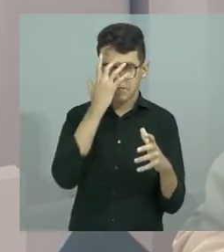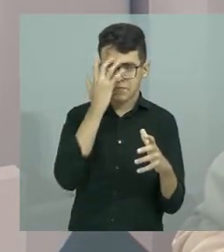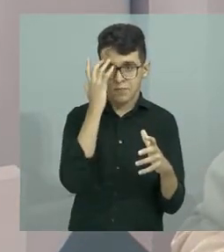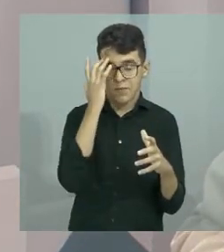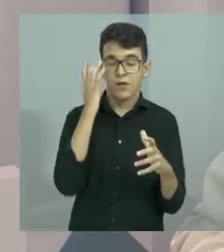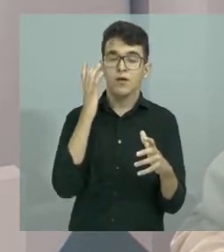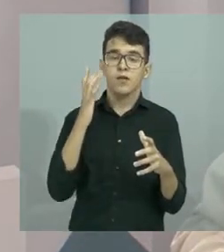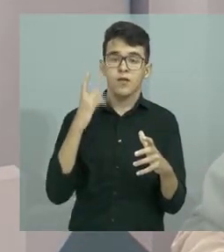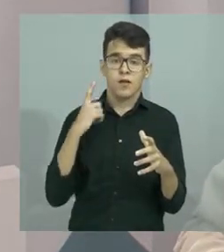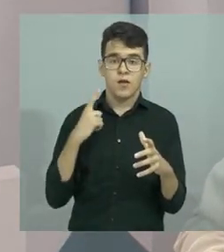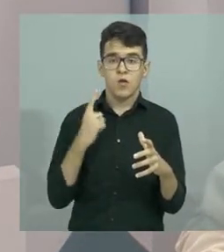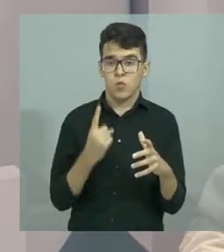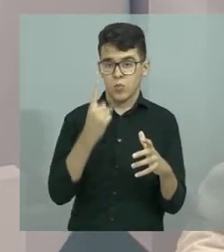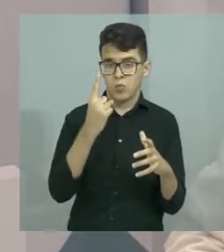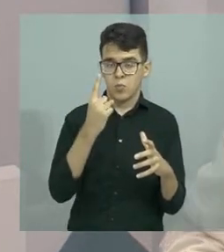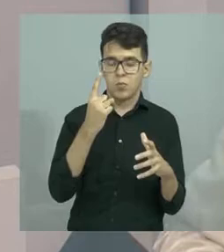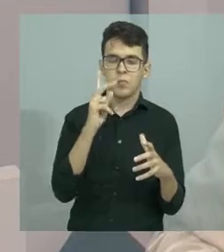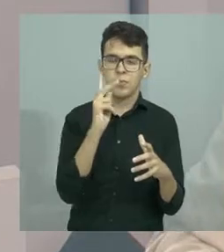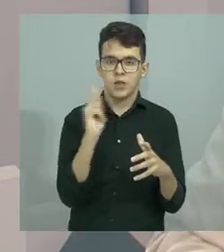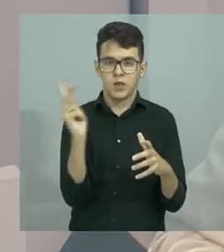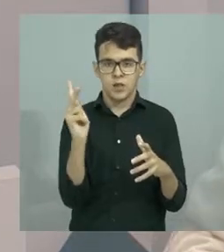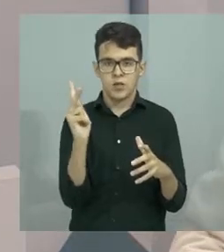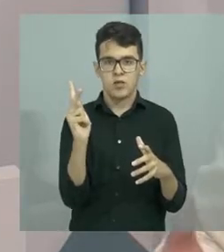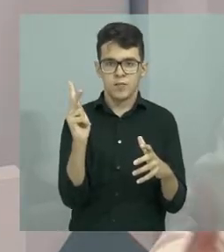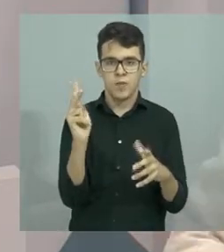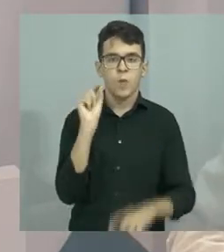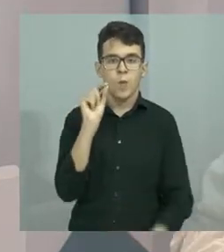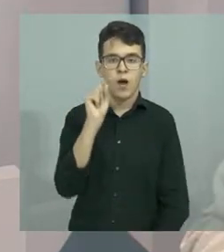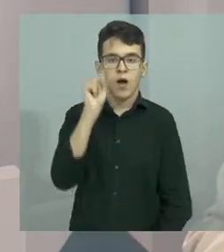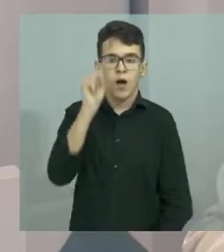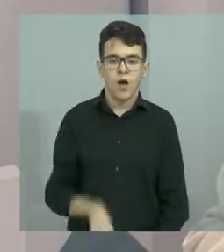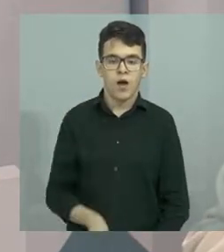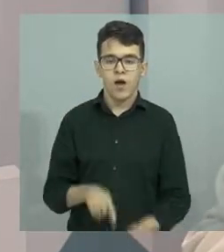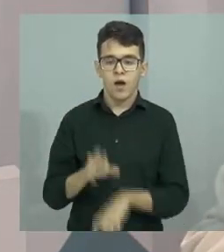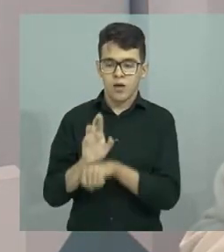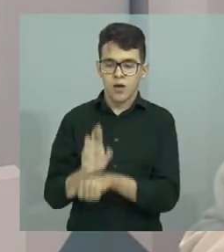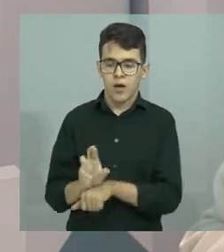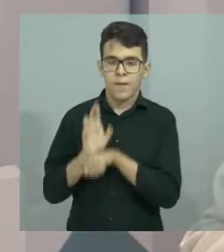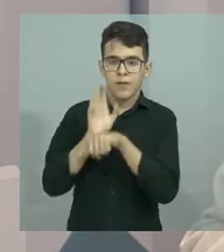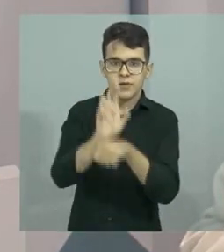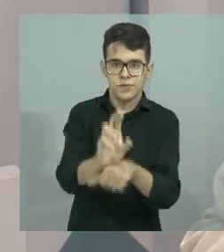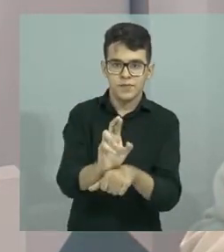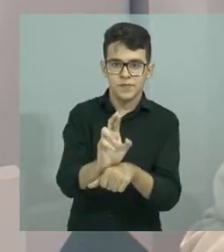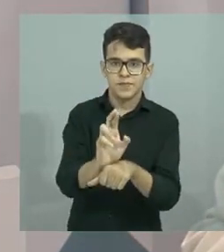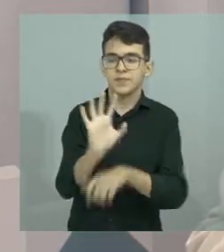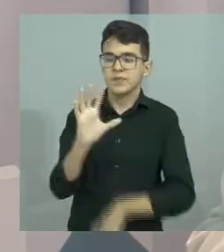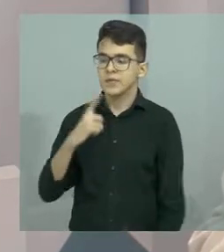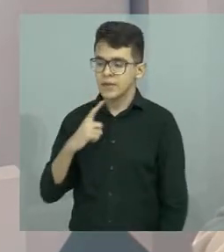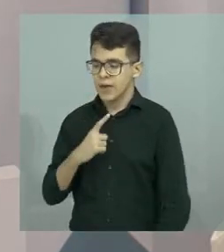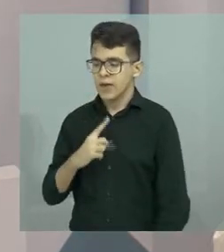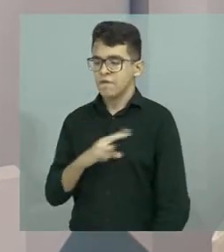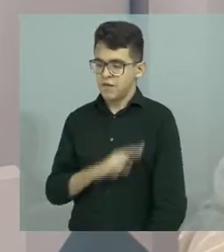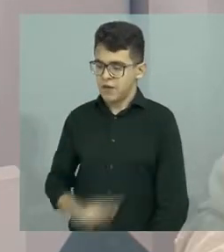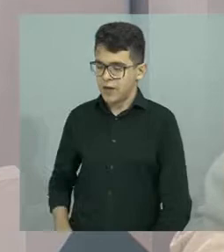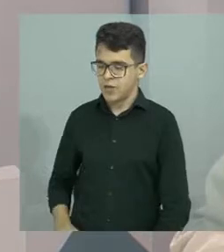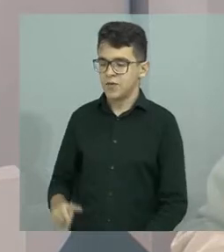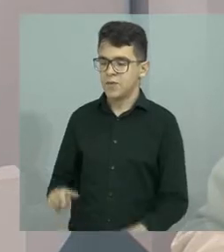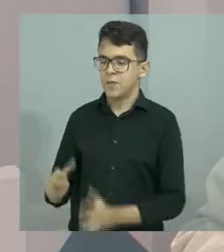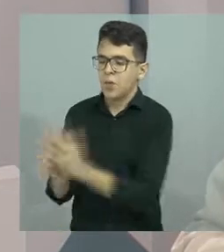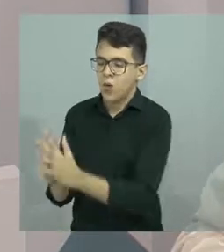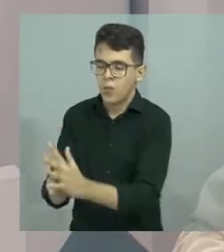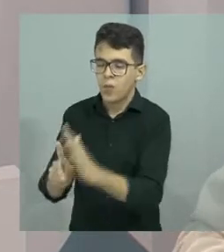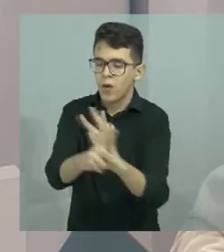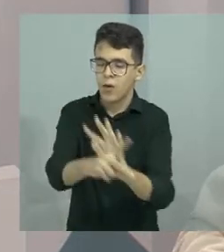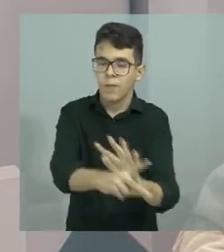vereadores que funcionam como representantes dos demais parlamentos. Normalmente não há uma sede para